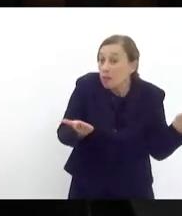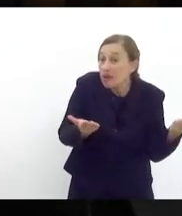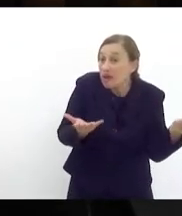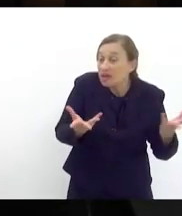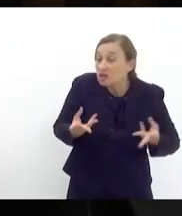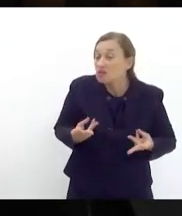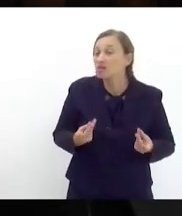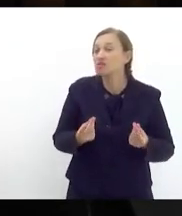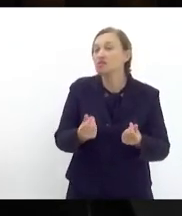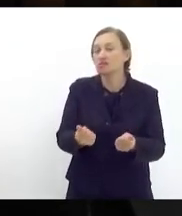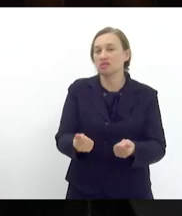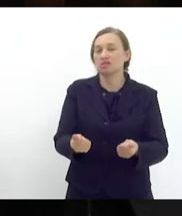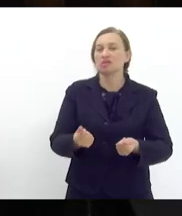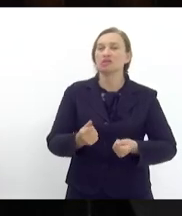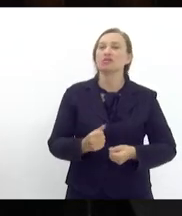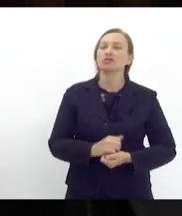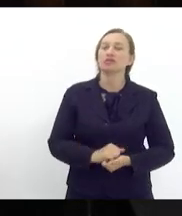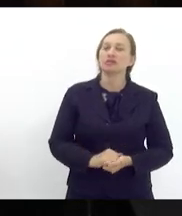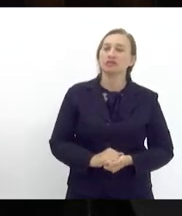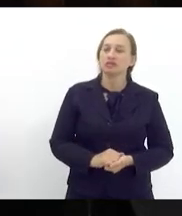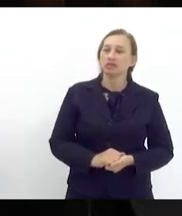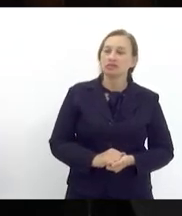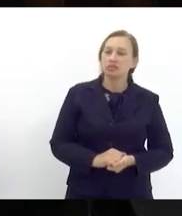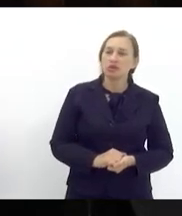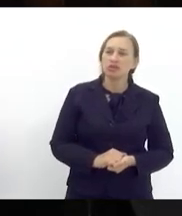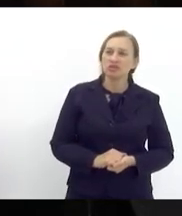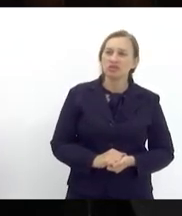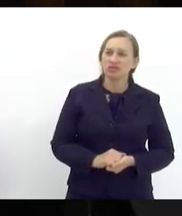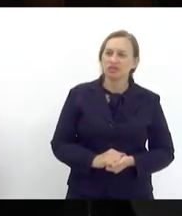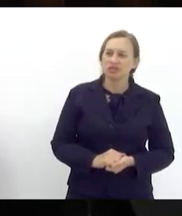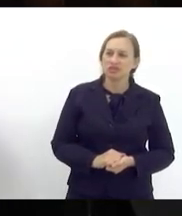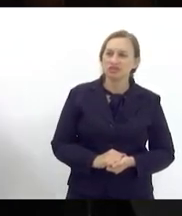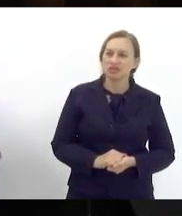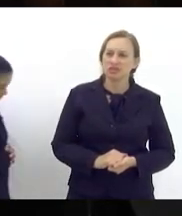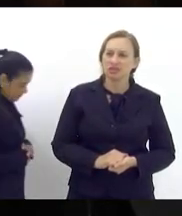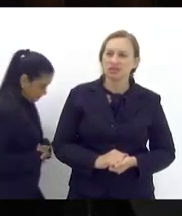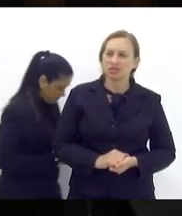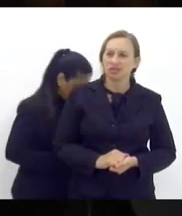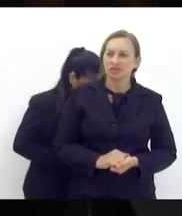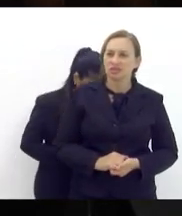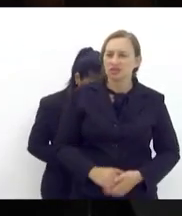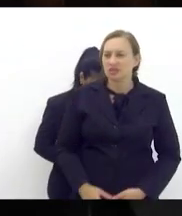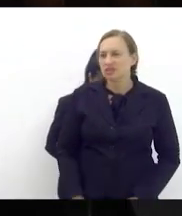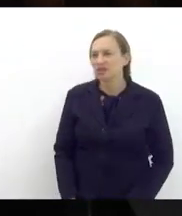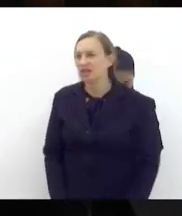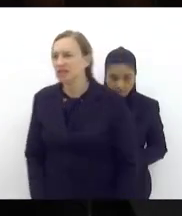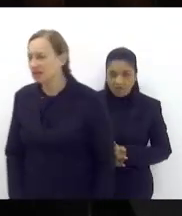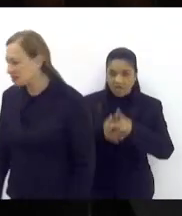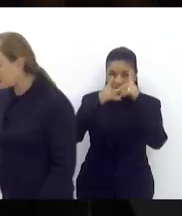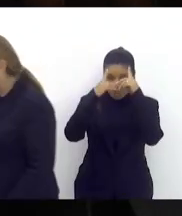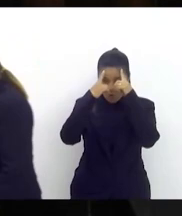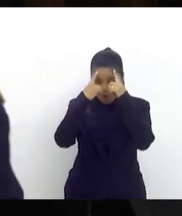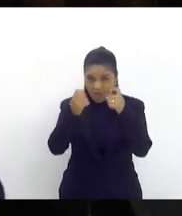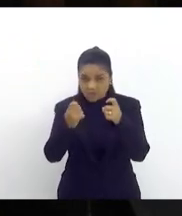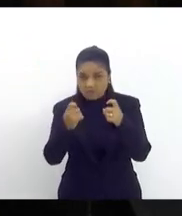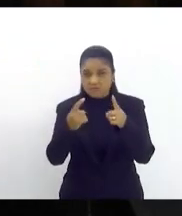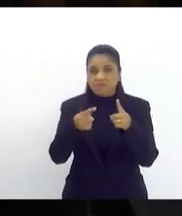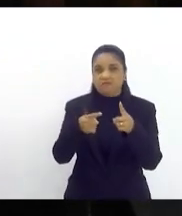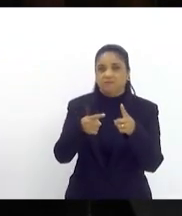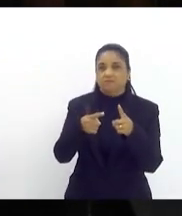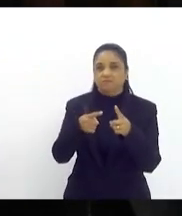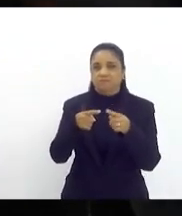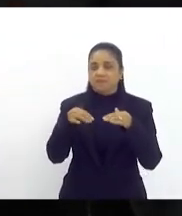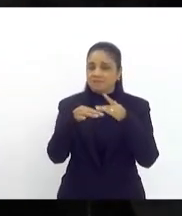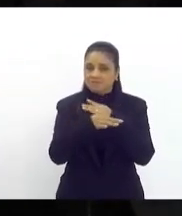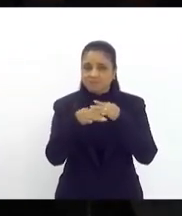essência interiorana que já está perdendo com esses ataques com a violência mas nós podemos